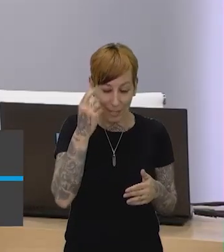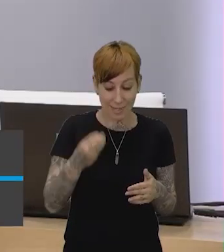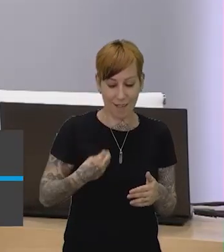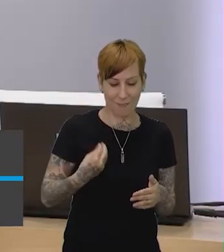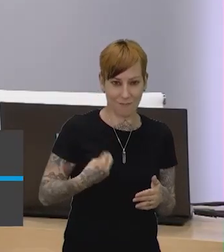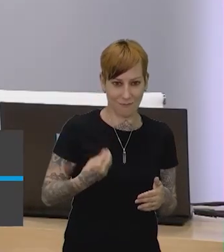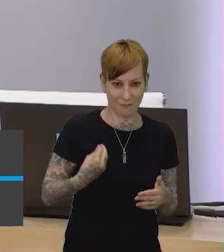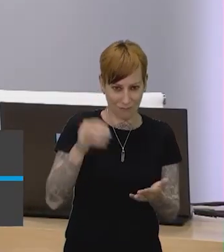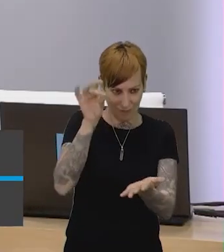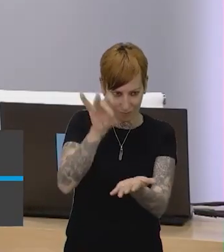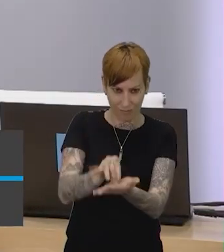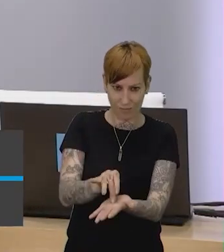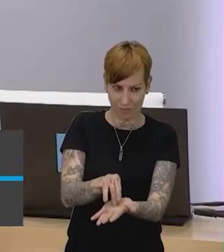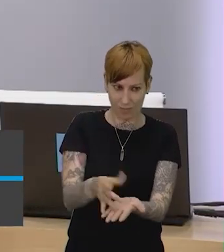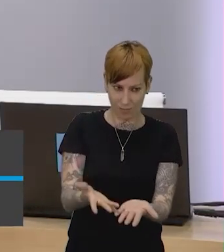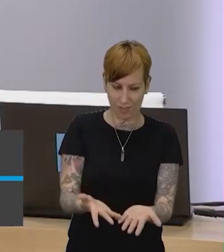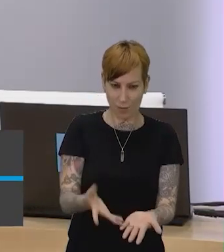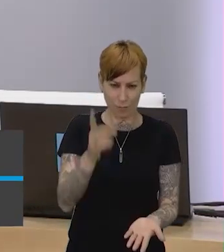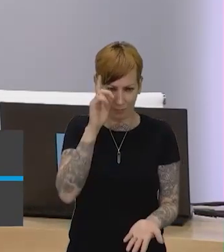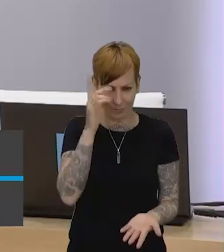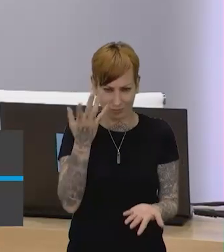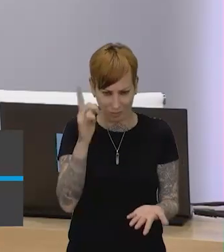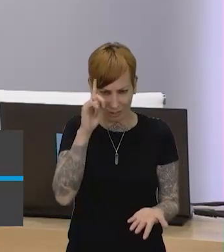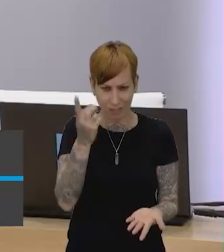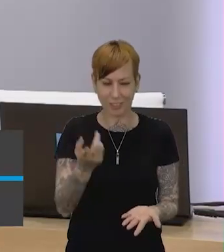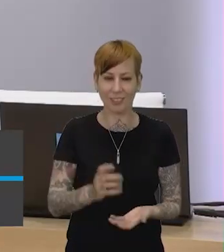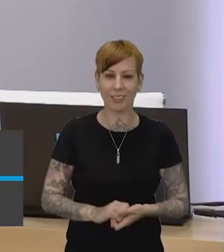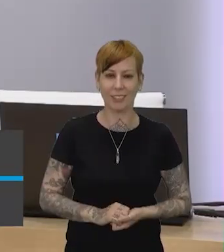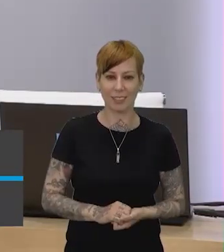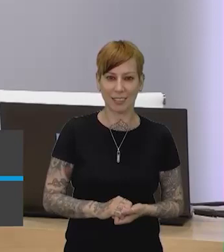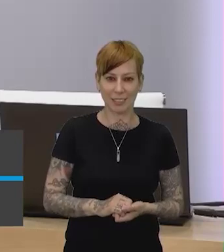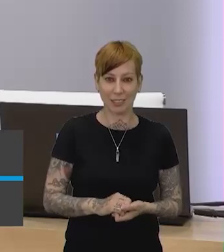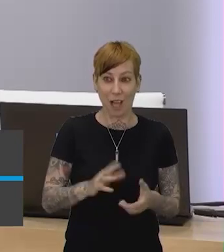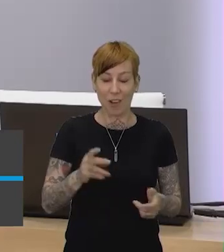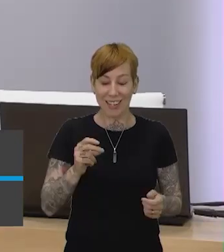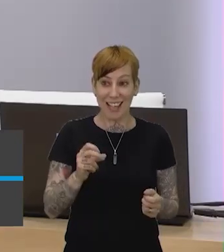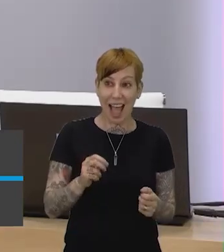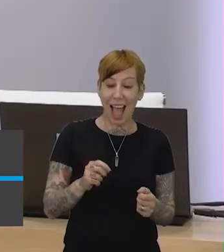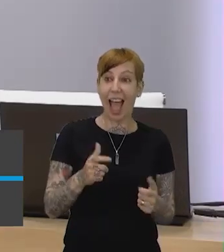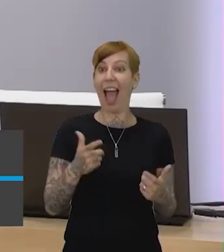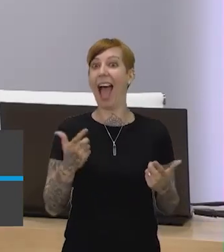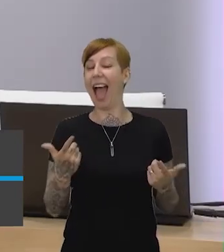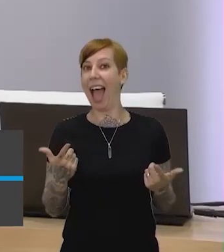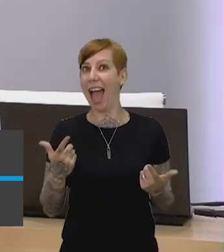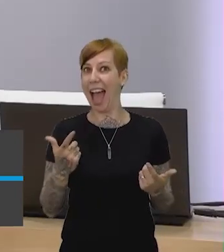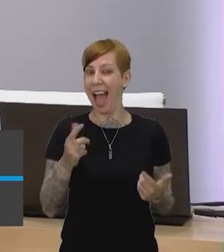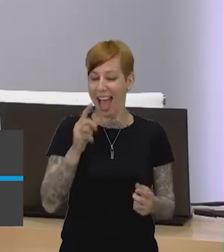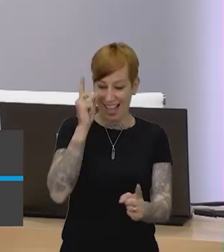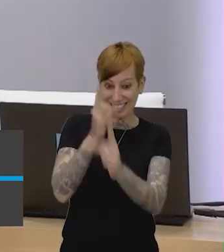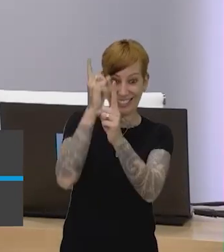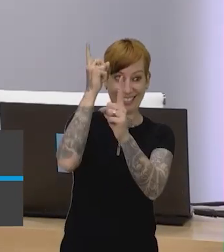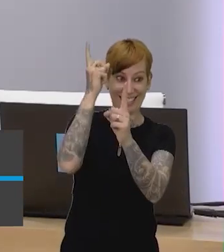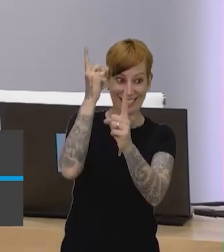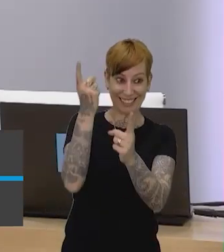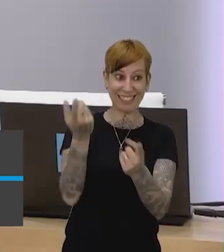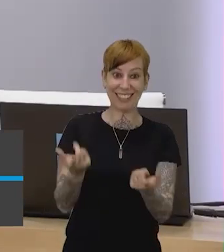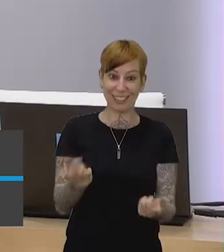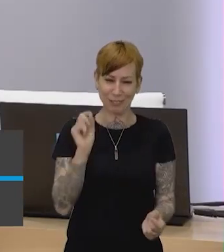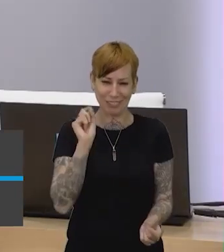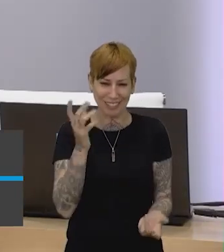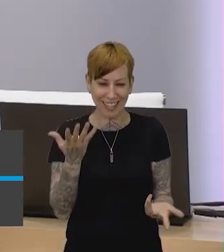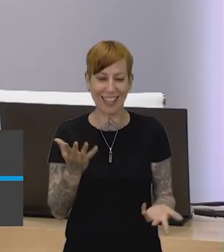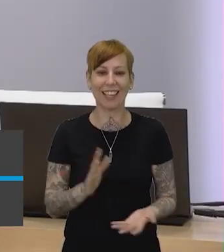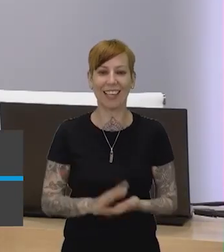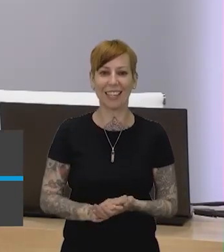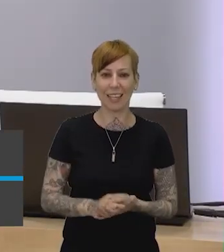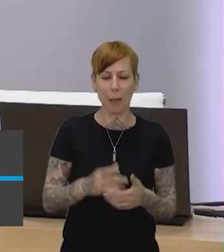né? Que às vezes é nesse momento que dá o mas é isso. O que acontece? Pensa que onde